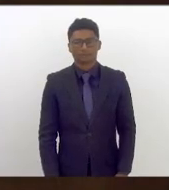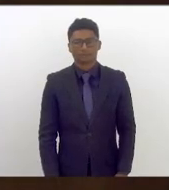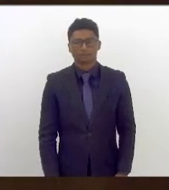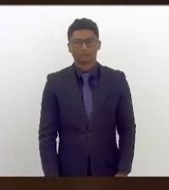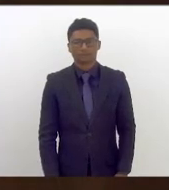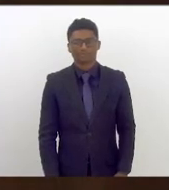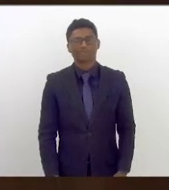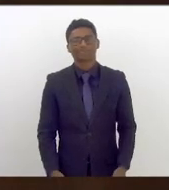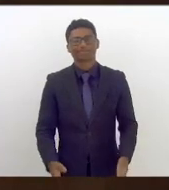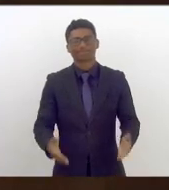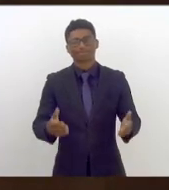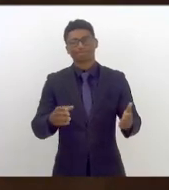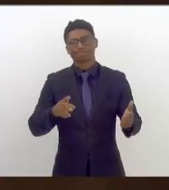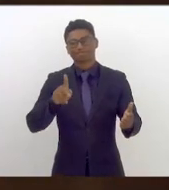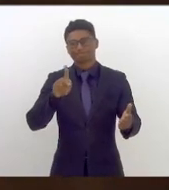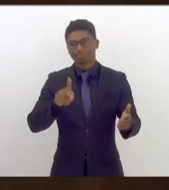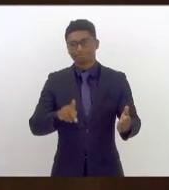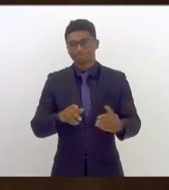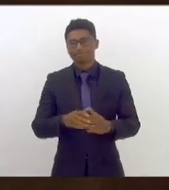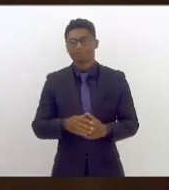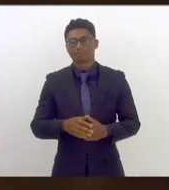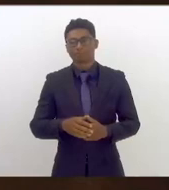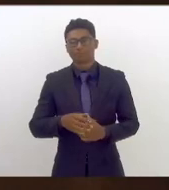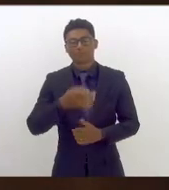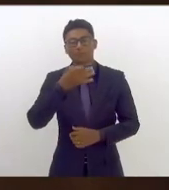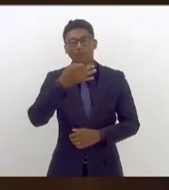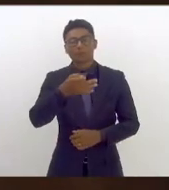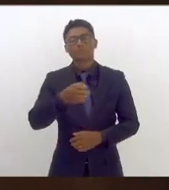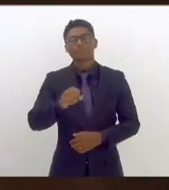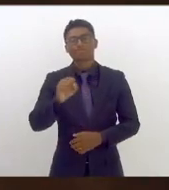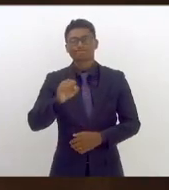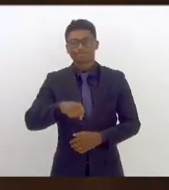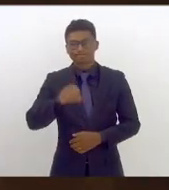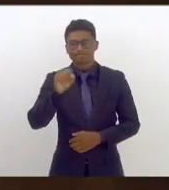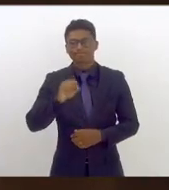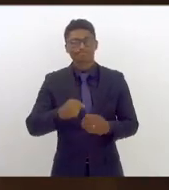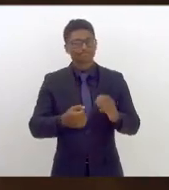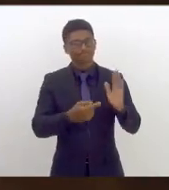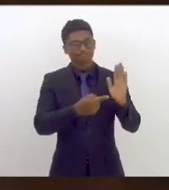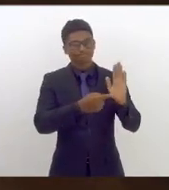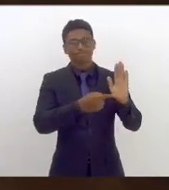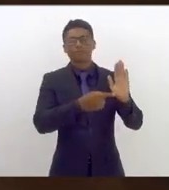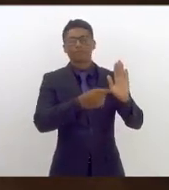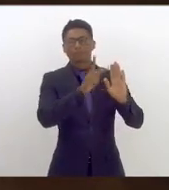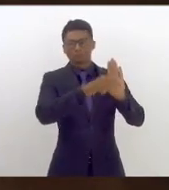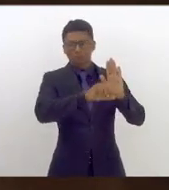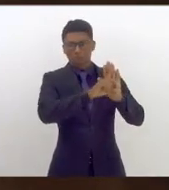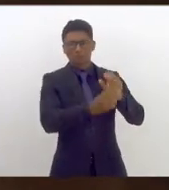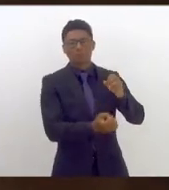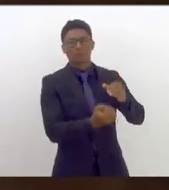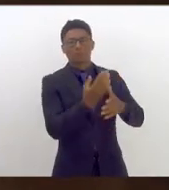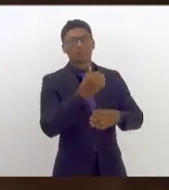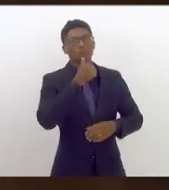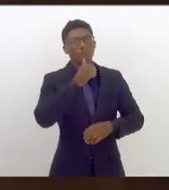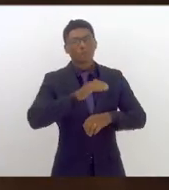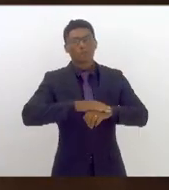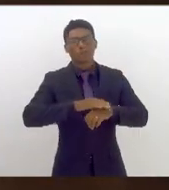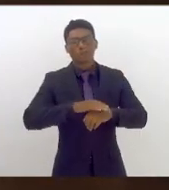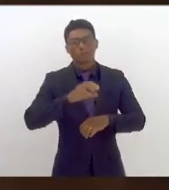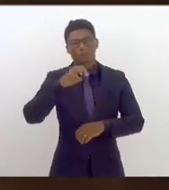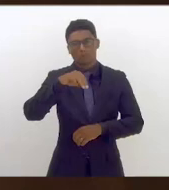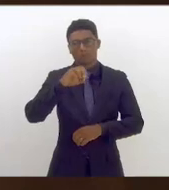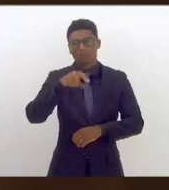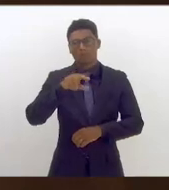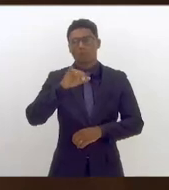Senhor presidente, nosso parecer é favorável à excelente iniciativa da deputada Mônica Francisco, que